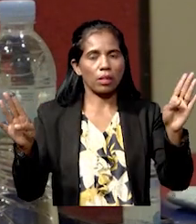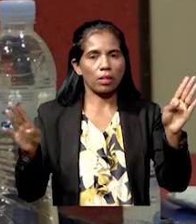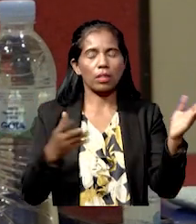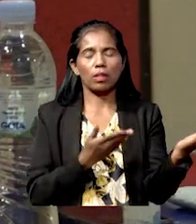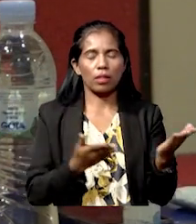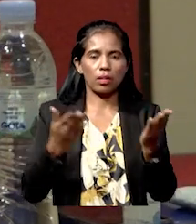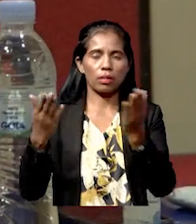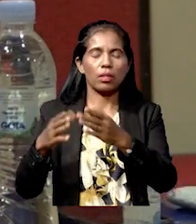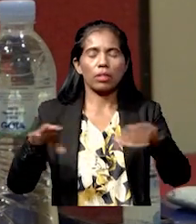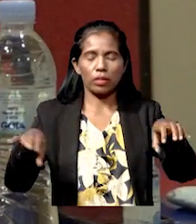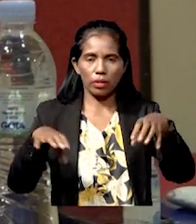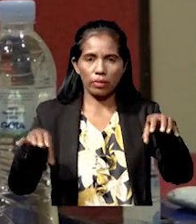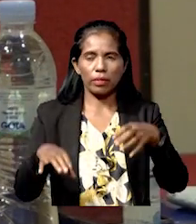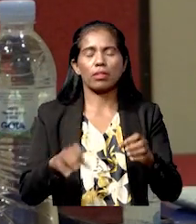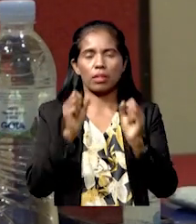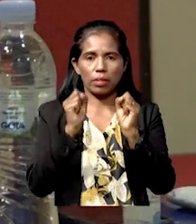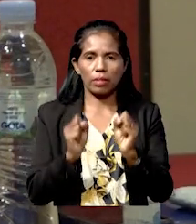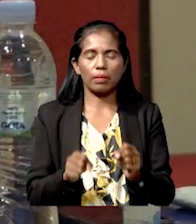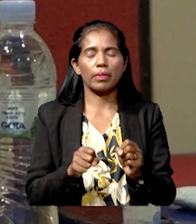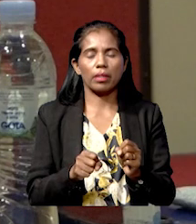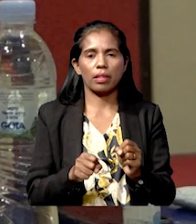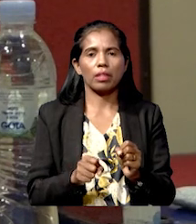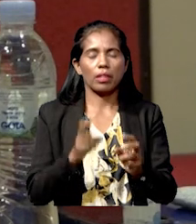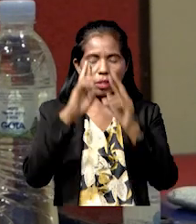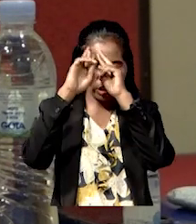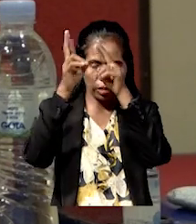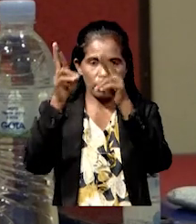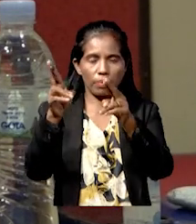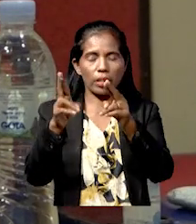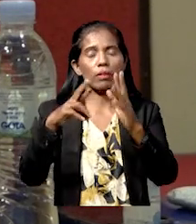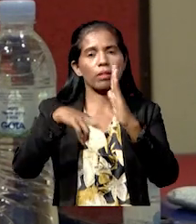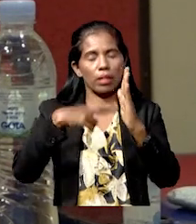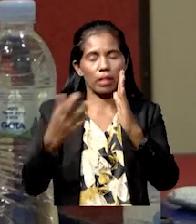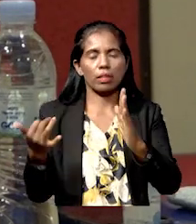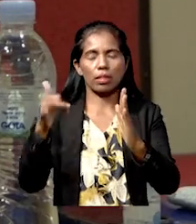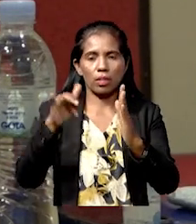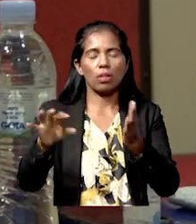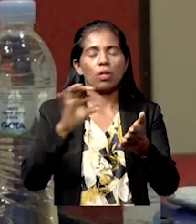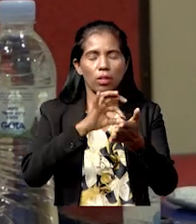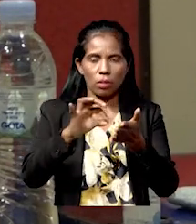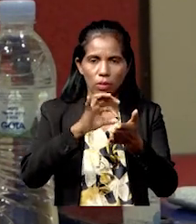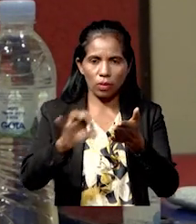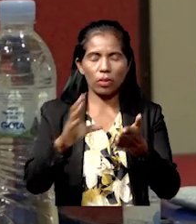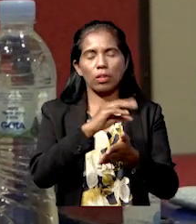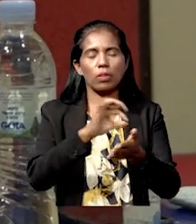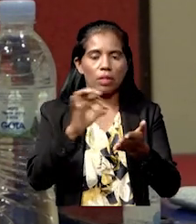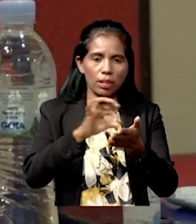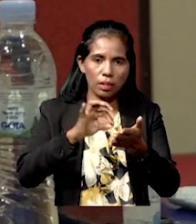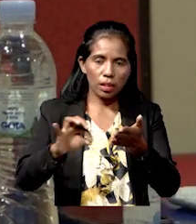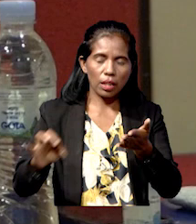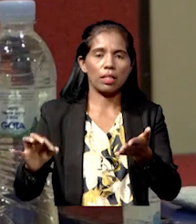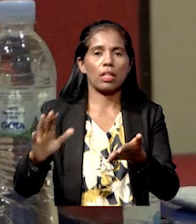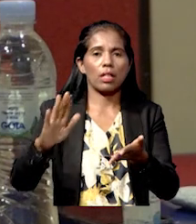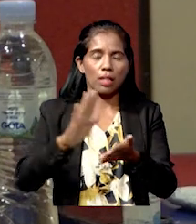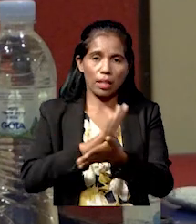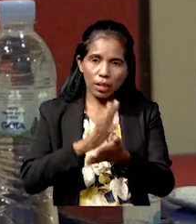nomeadamente a exibição das urnas vazias e a respectiva selagem, a contagem e a assinatura dos boletins de voto,